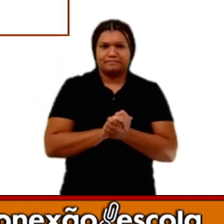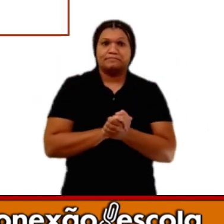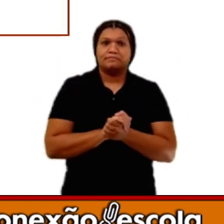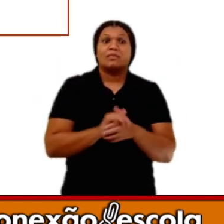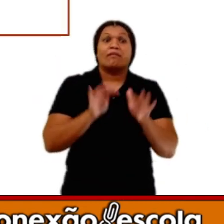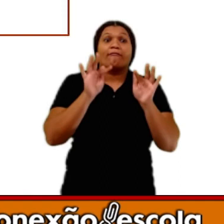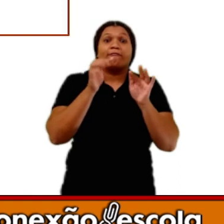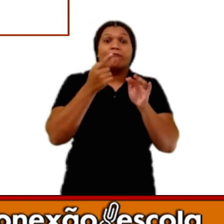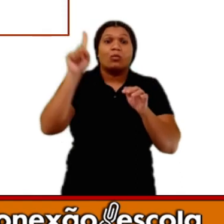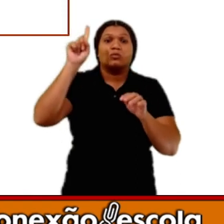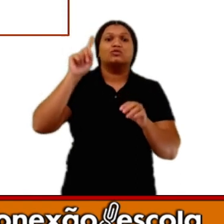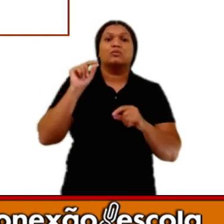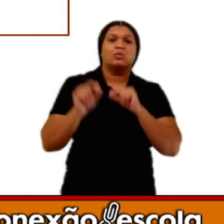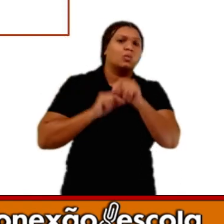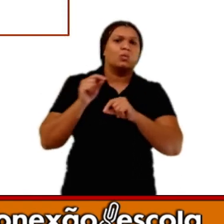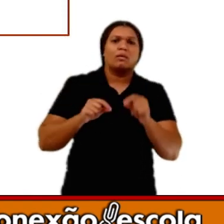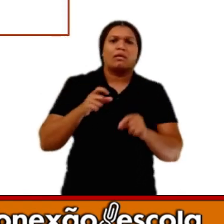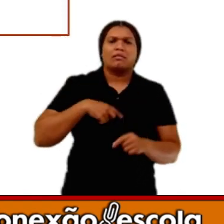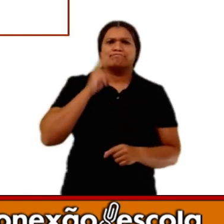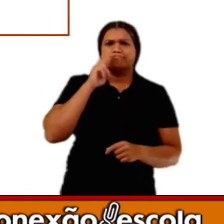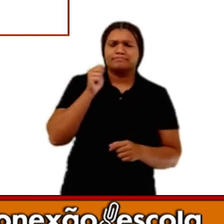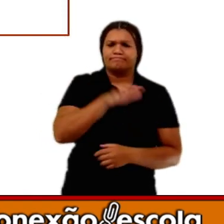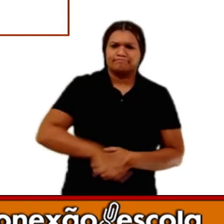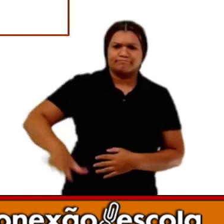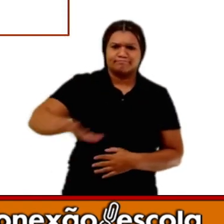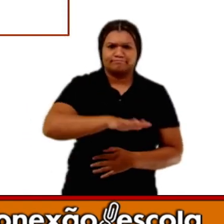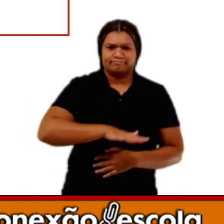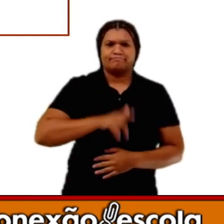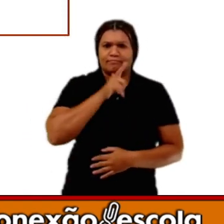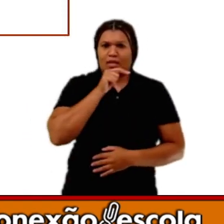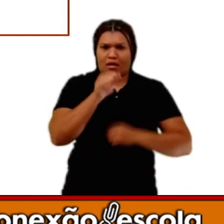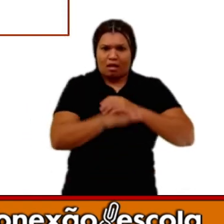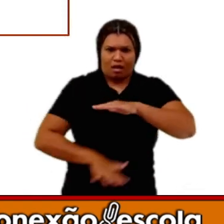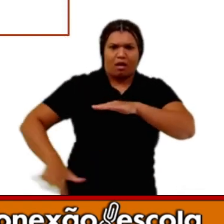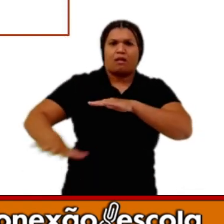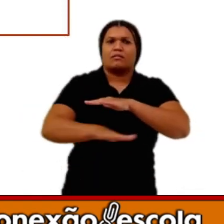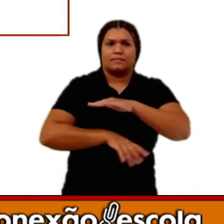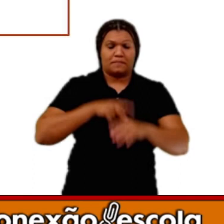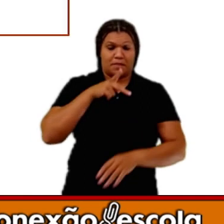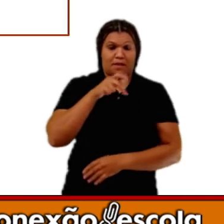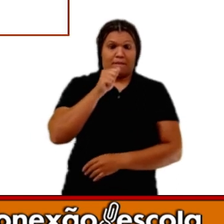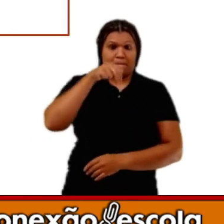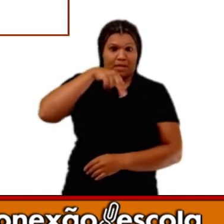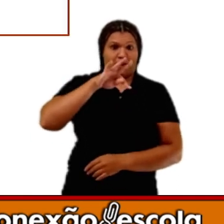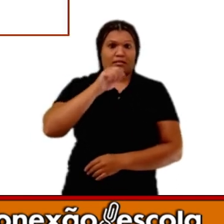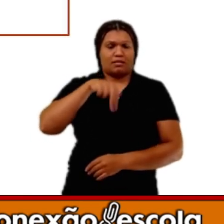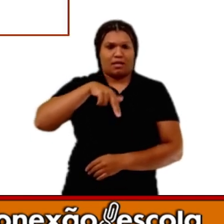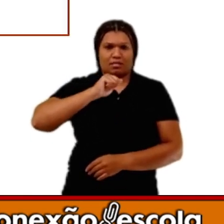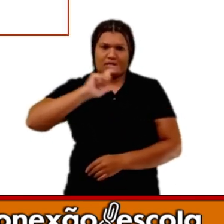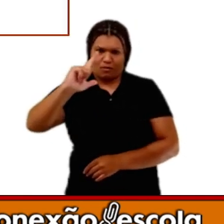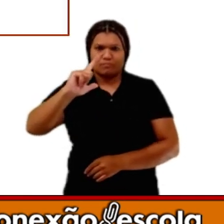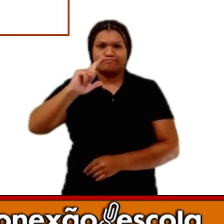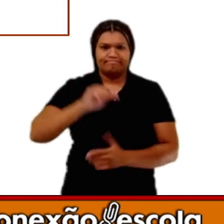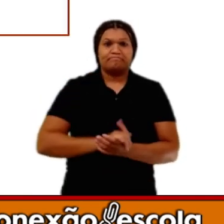por fim, veremos o Pantanal. O Pantanal é um bioma cuja a fauna e a flora